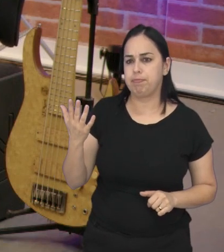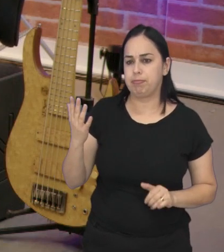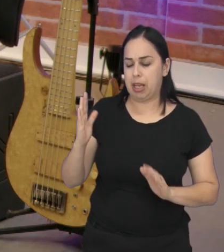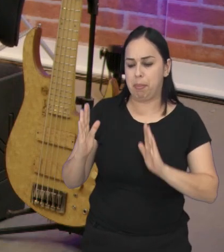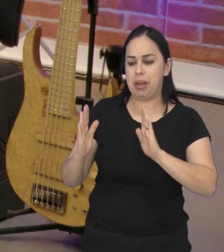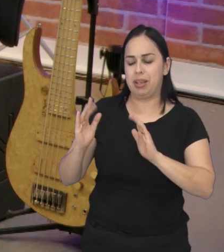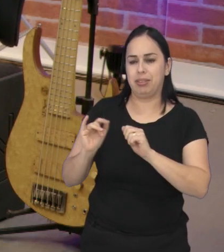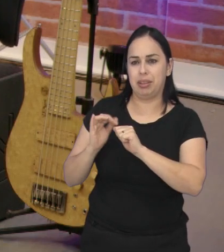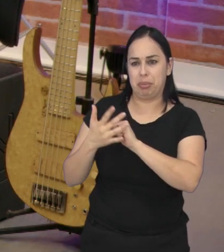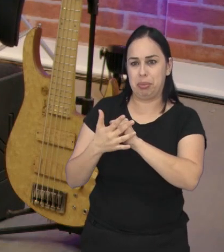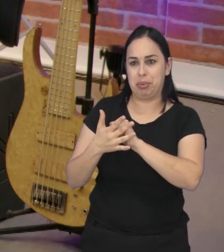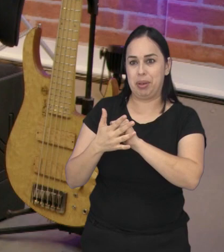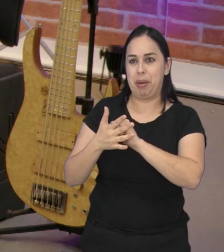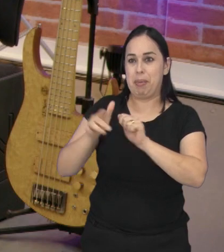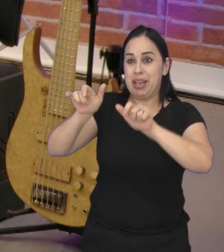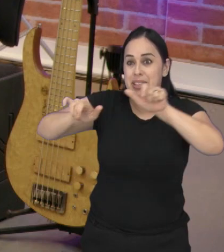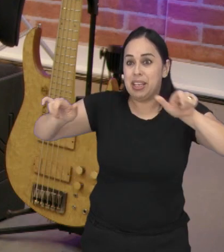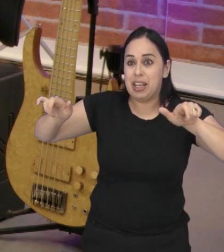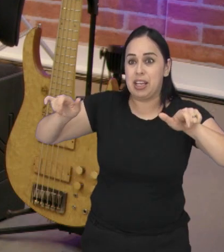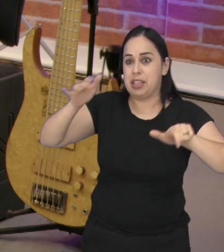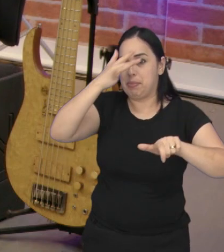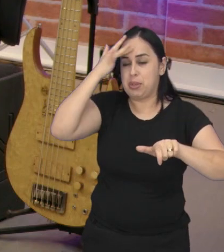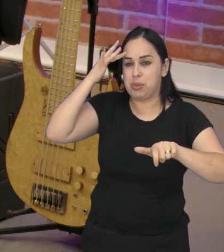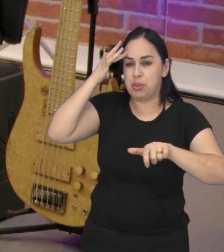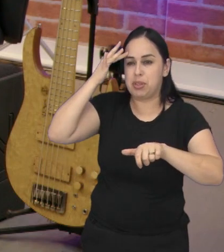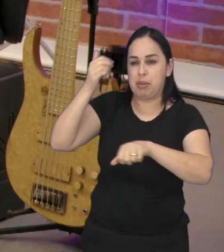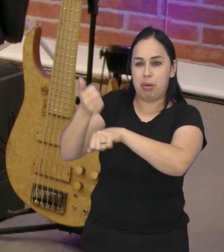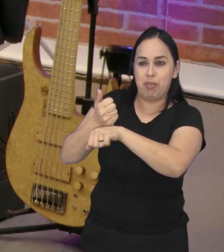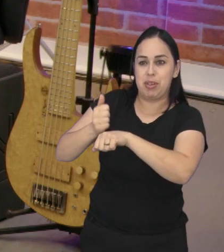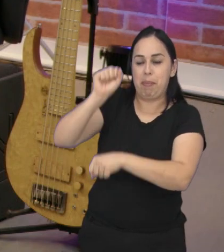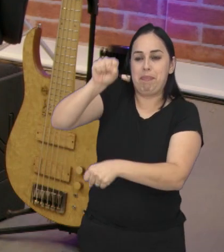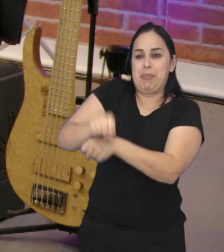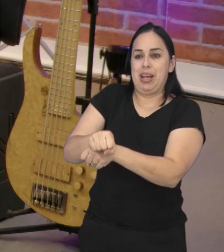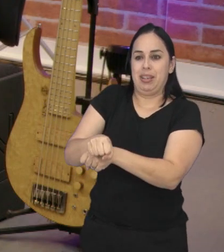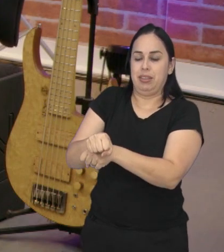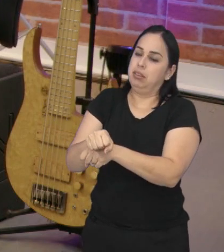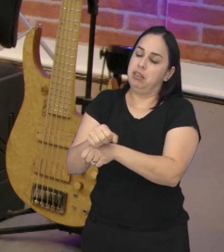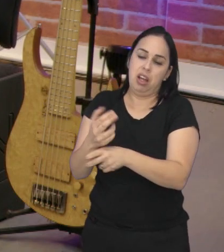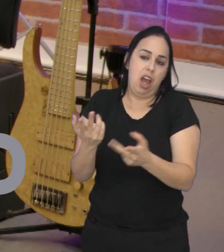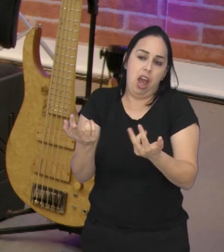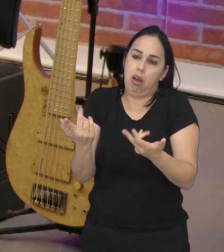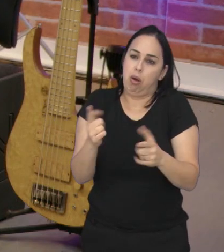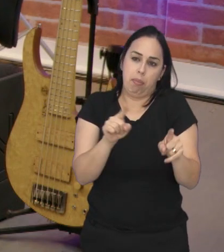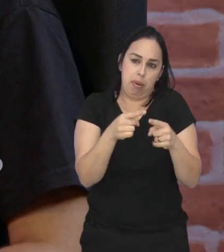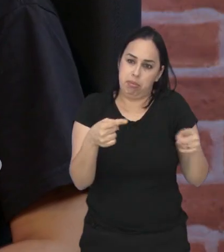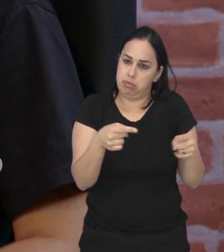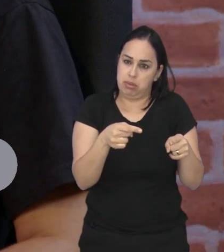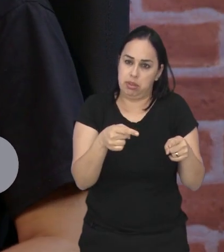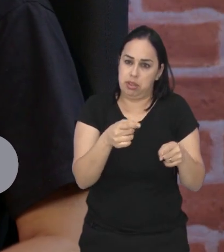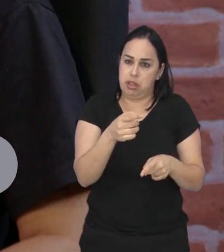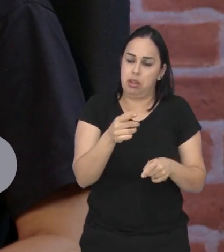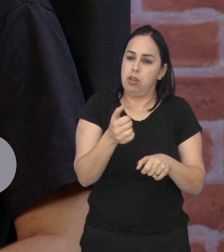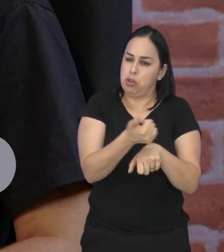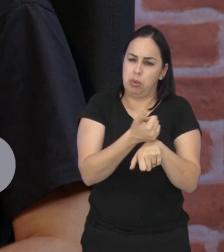um break total, assim, né? E pra música não foi diferente. Eu vi muitos músicos parados, assim,